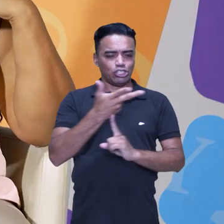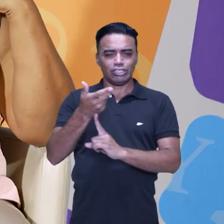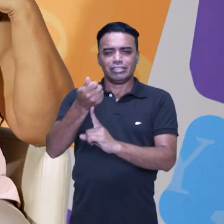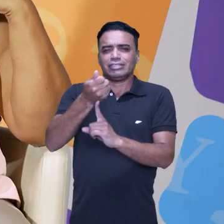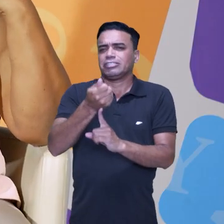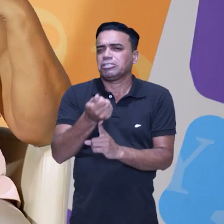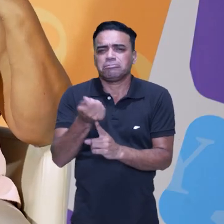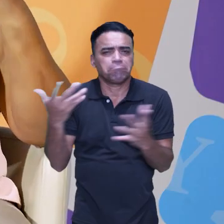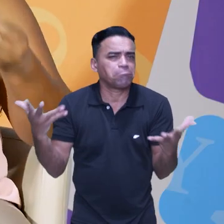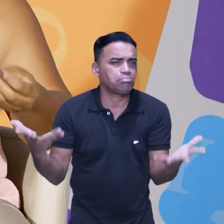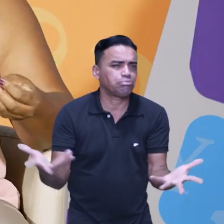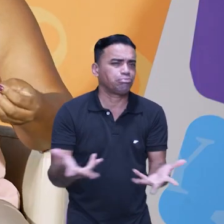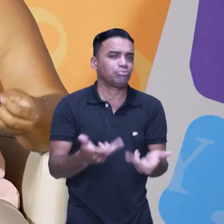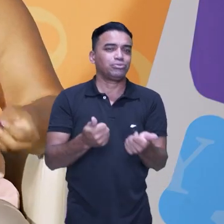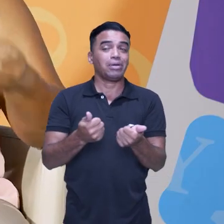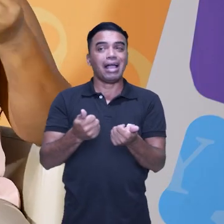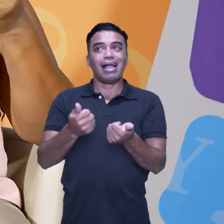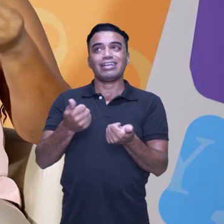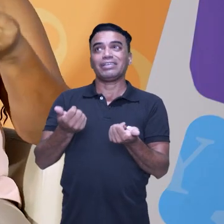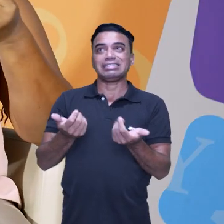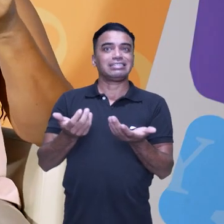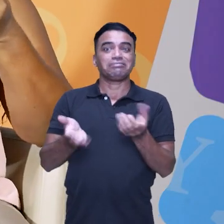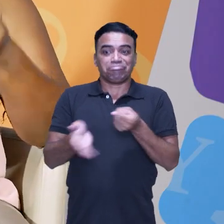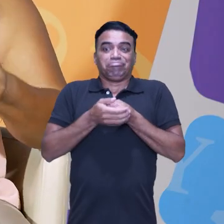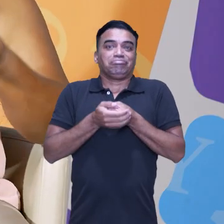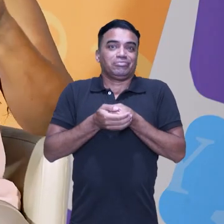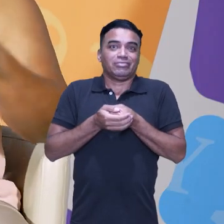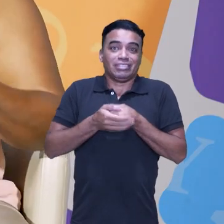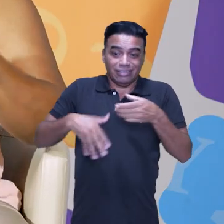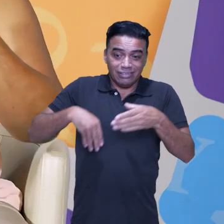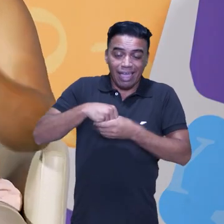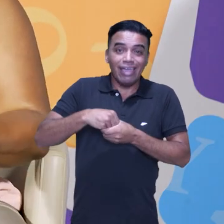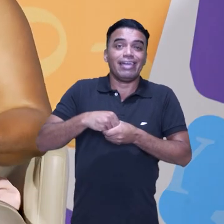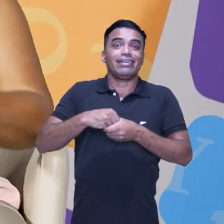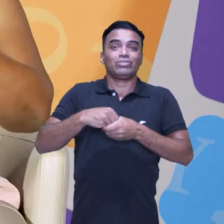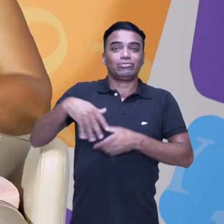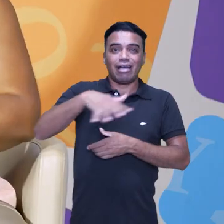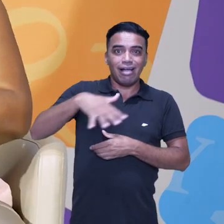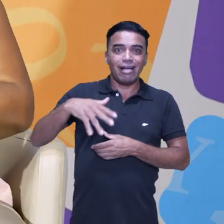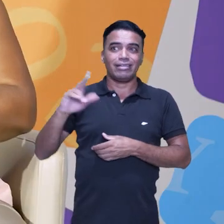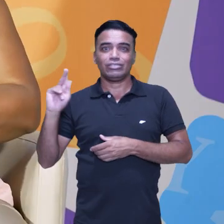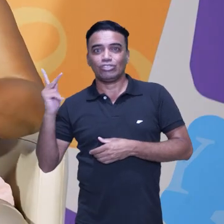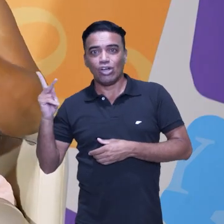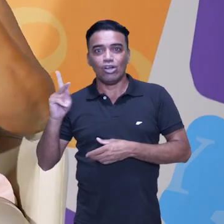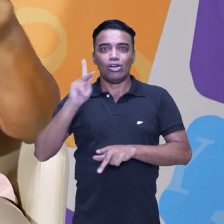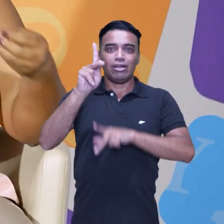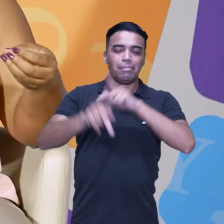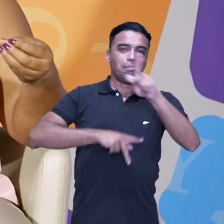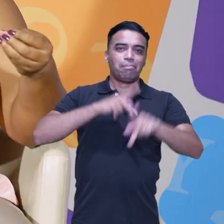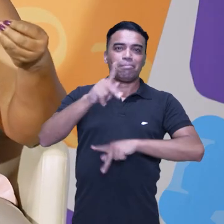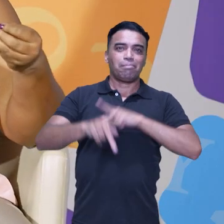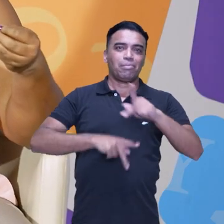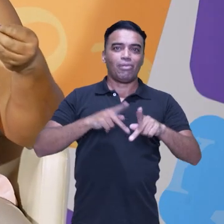e que talvez estava muito na invisibilidade dentro do núcleo histórico, dentro de um espaço muito popular, mas que